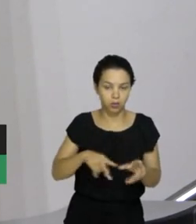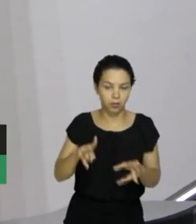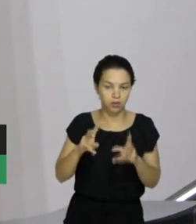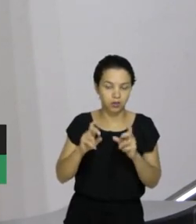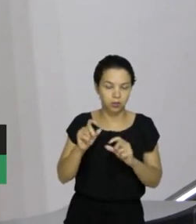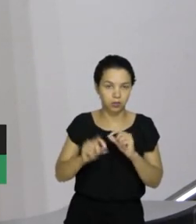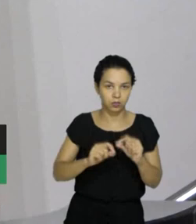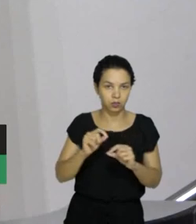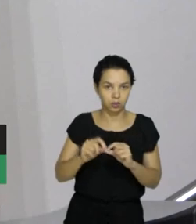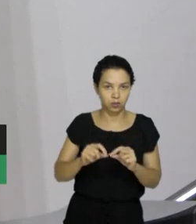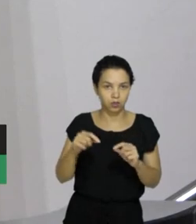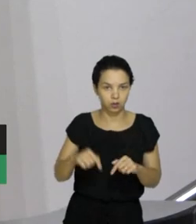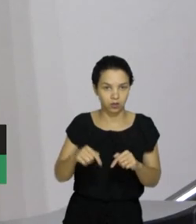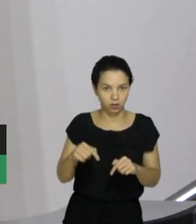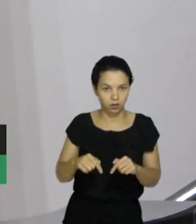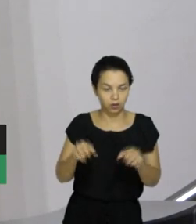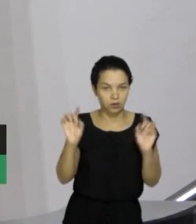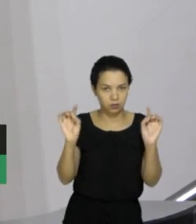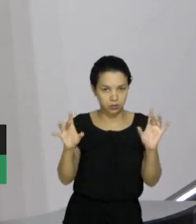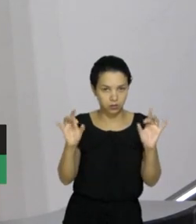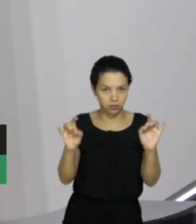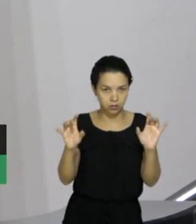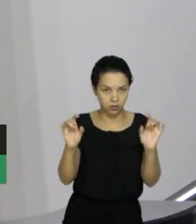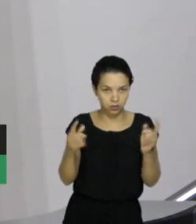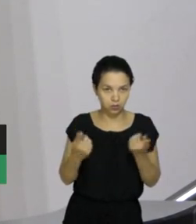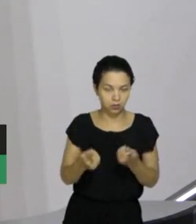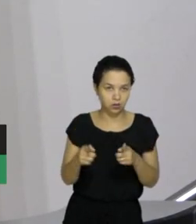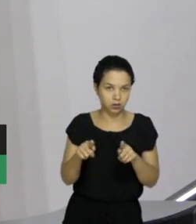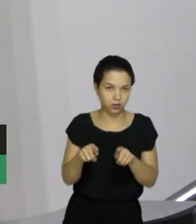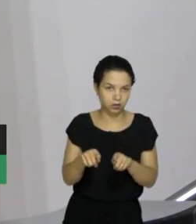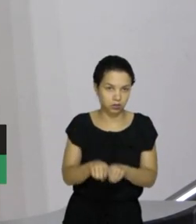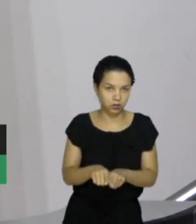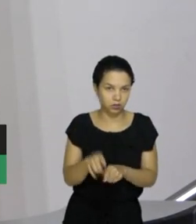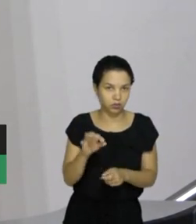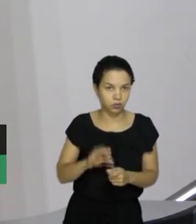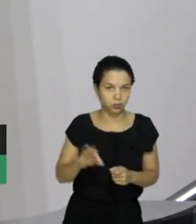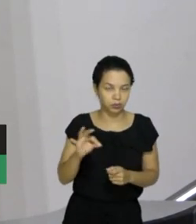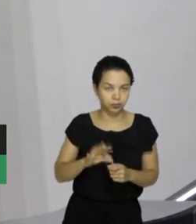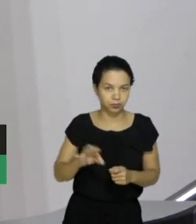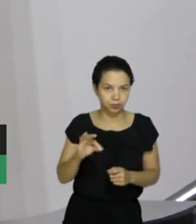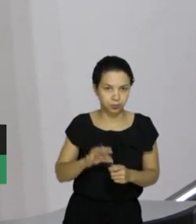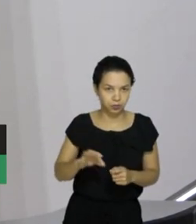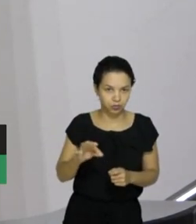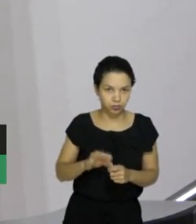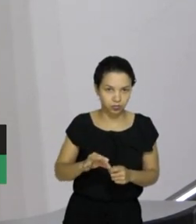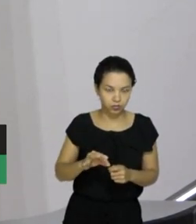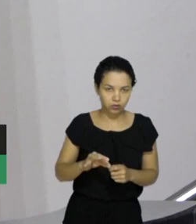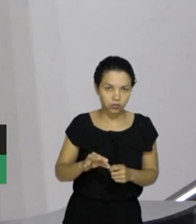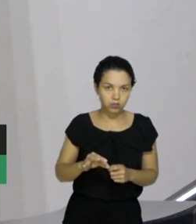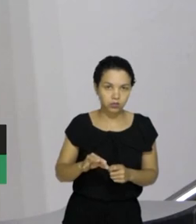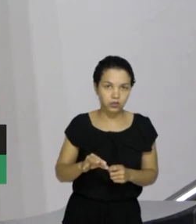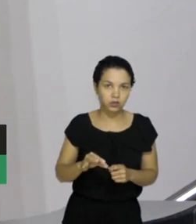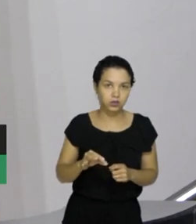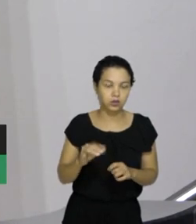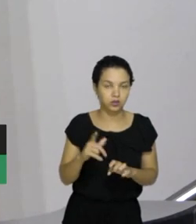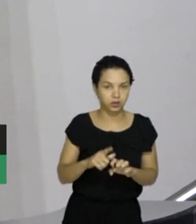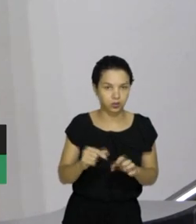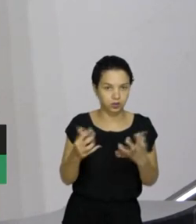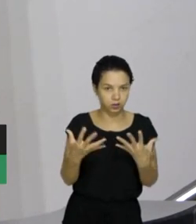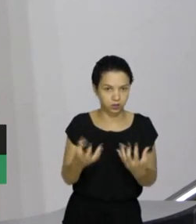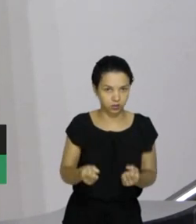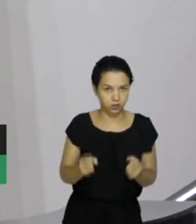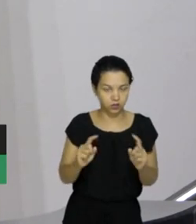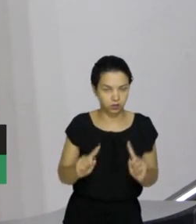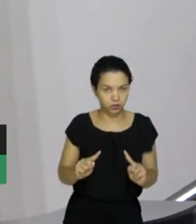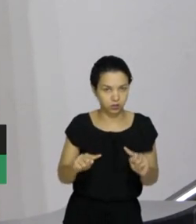de modo bem especial a parceria das instituições e entidades que aceitaram o desafio